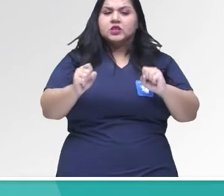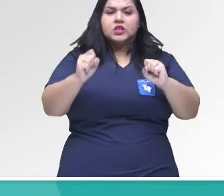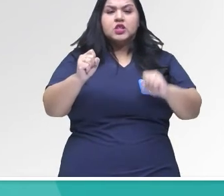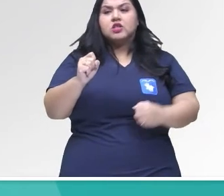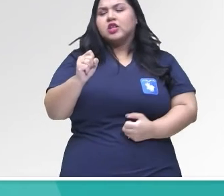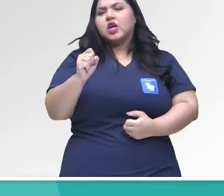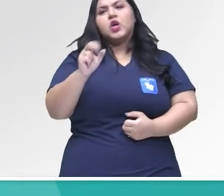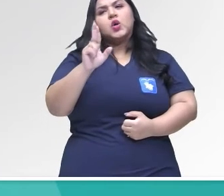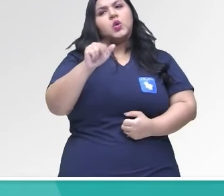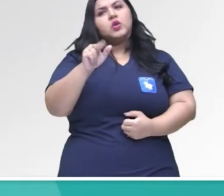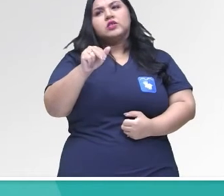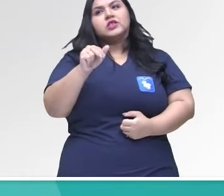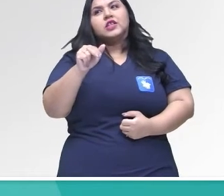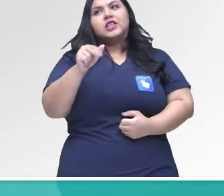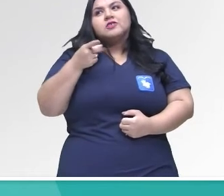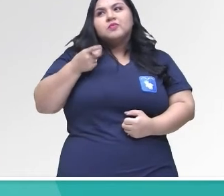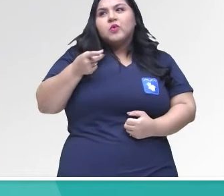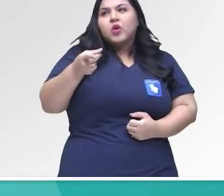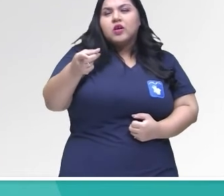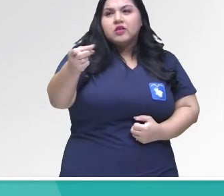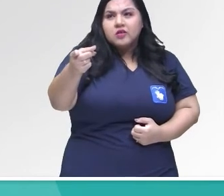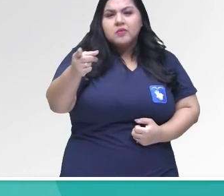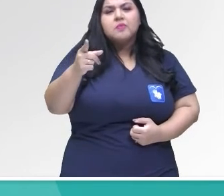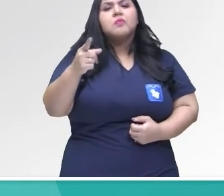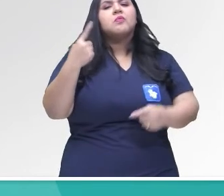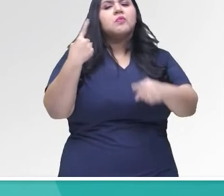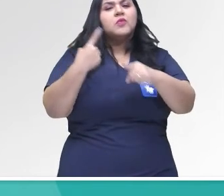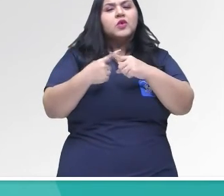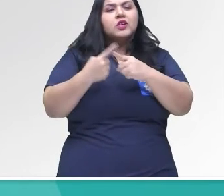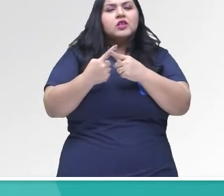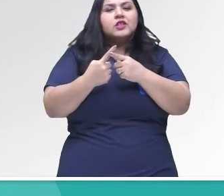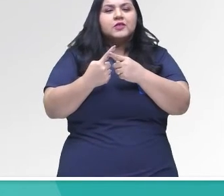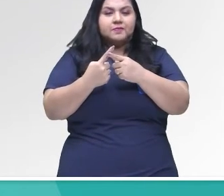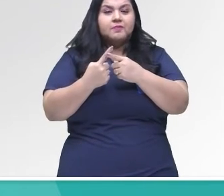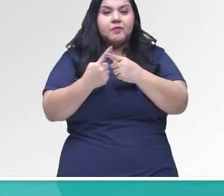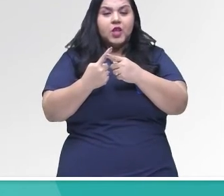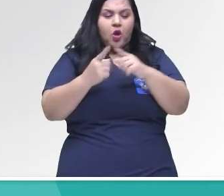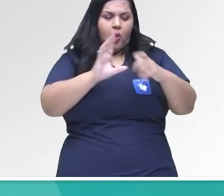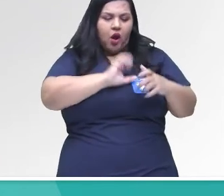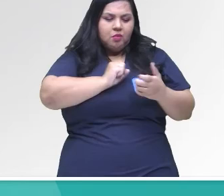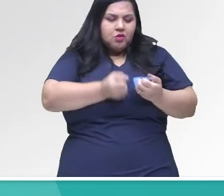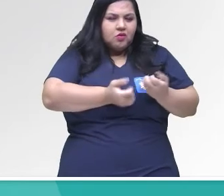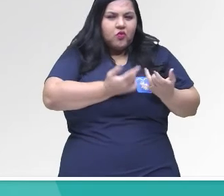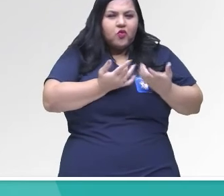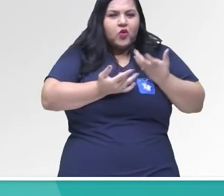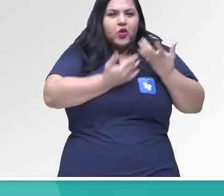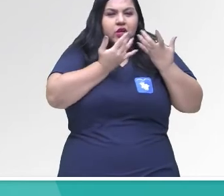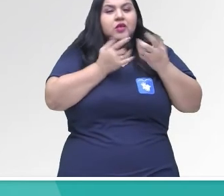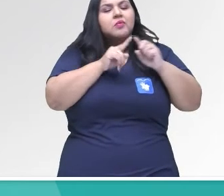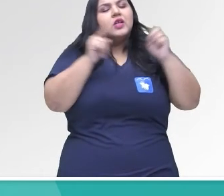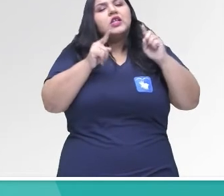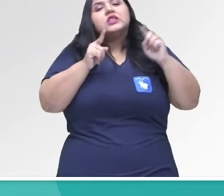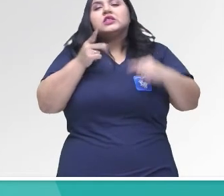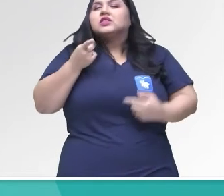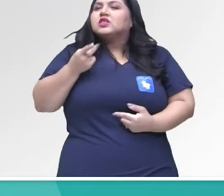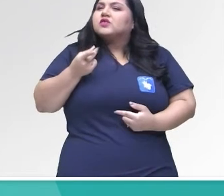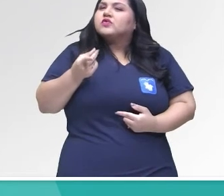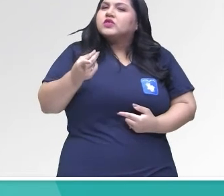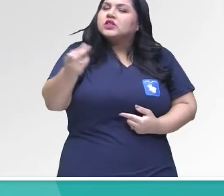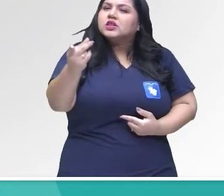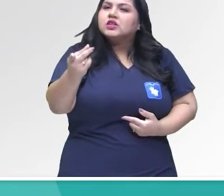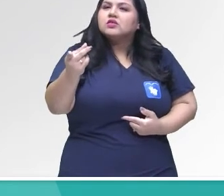seja imortal, posto que é chama, mas que seja infinito enquanto dure.